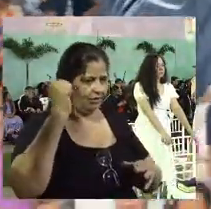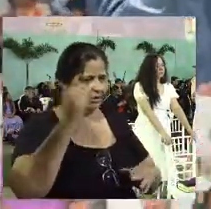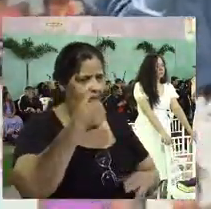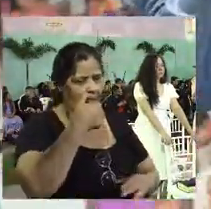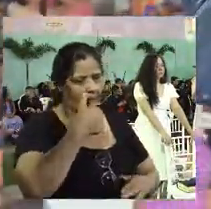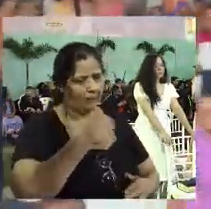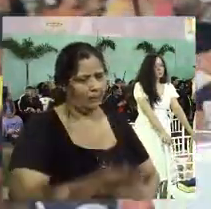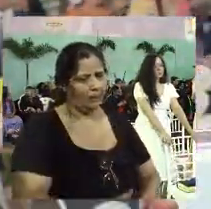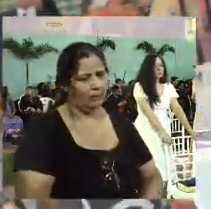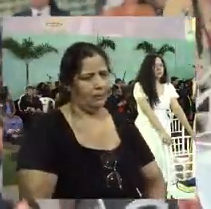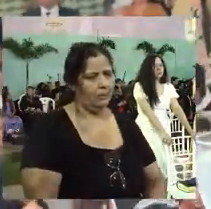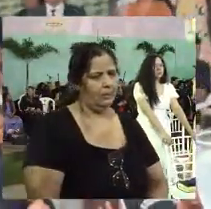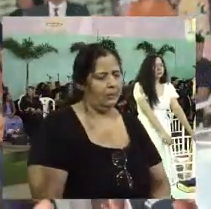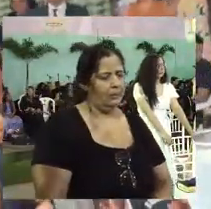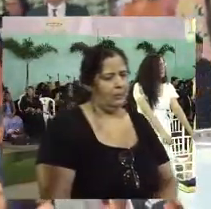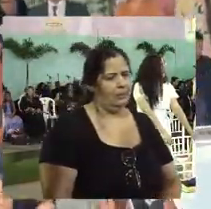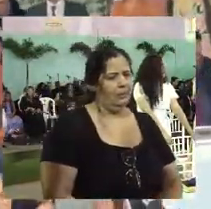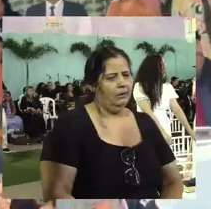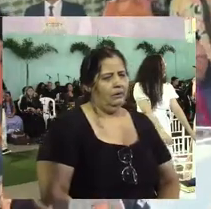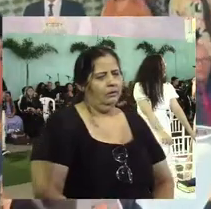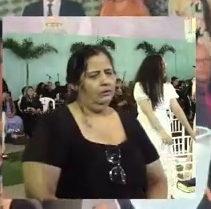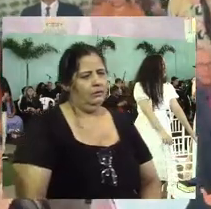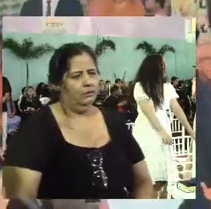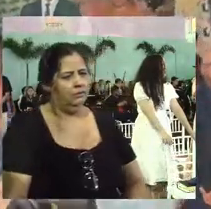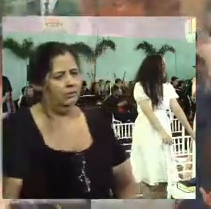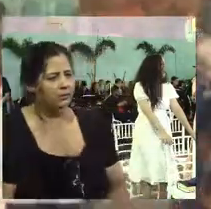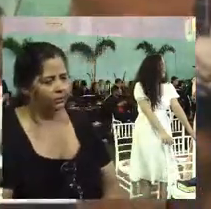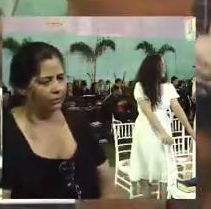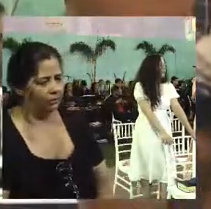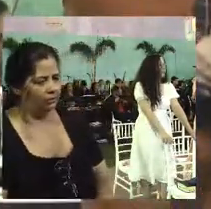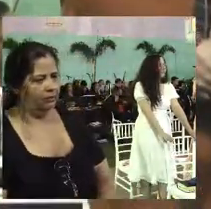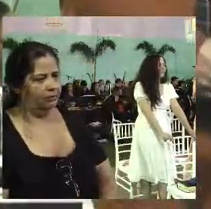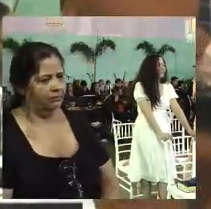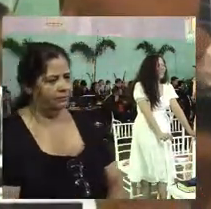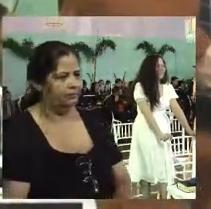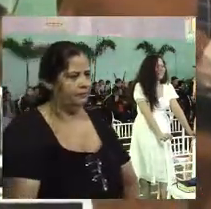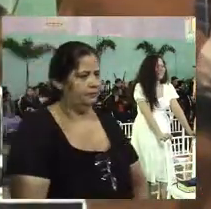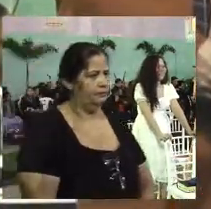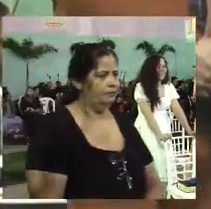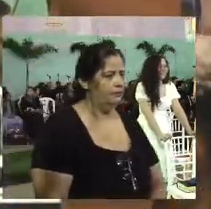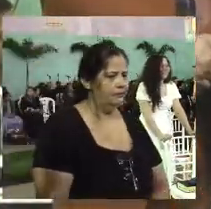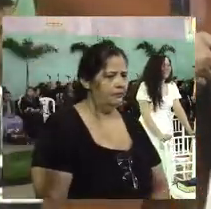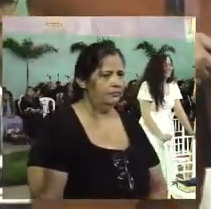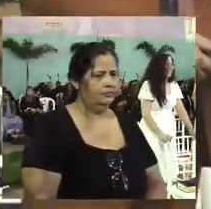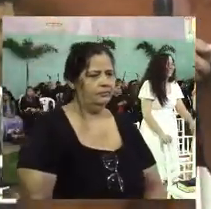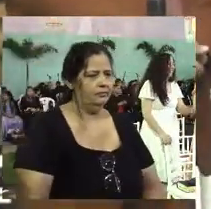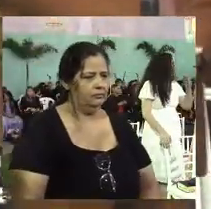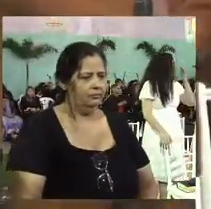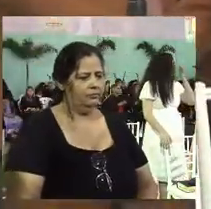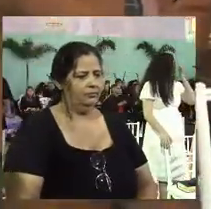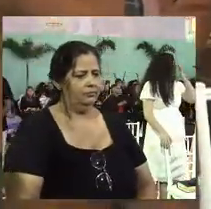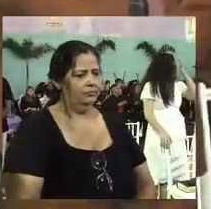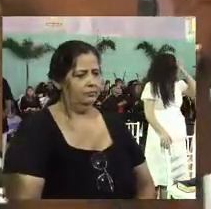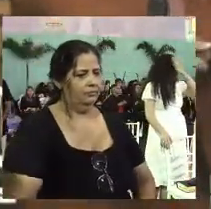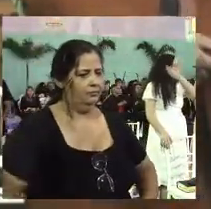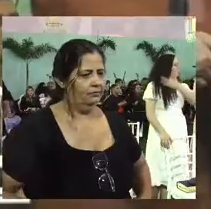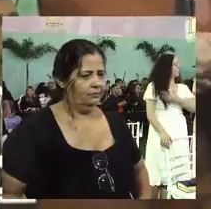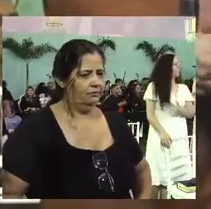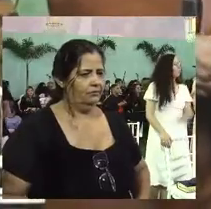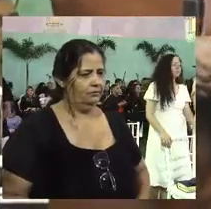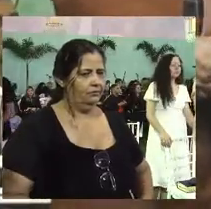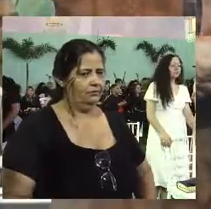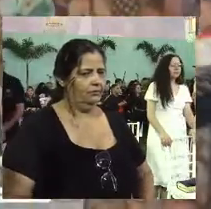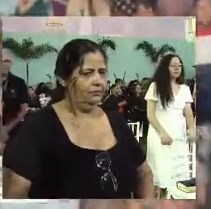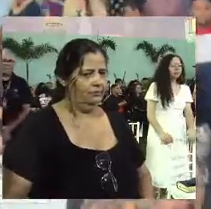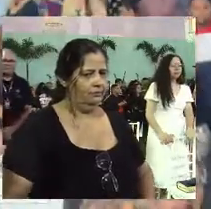pastor André leva o cinto de segurança para você ser amarrado no banco para não voar lá dentro do tempo voar leva um cinto para se